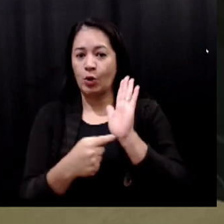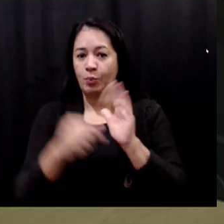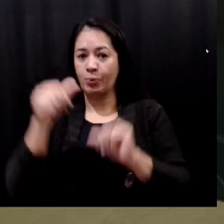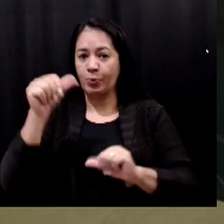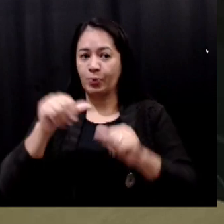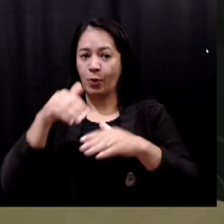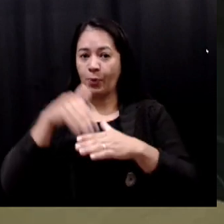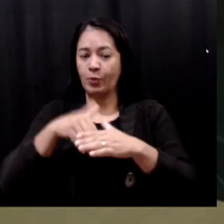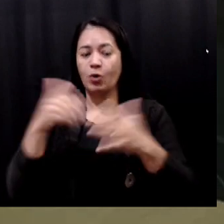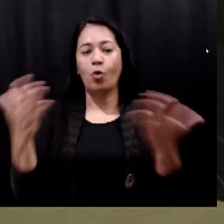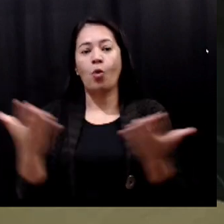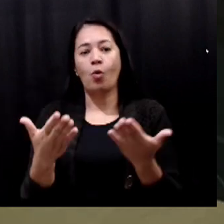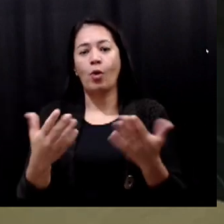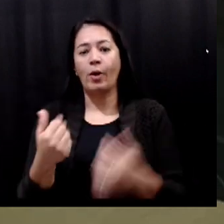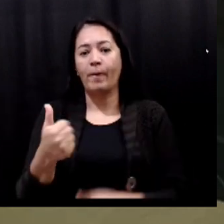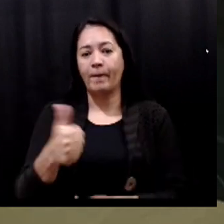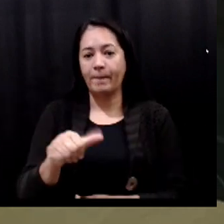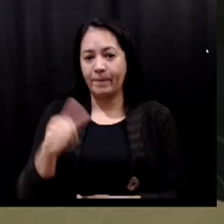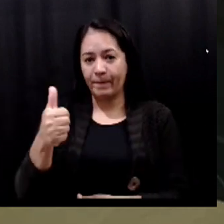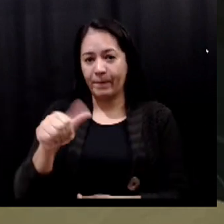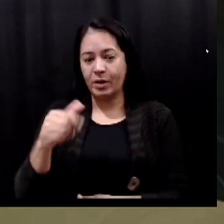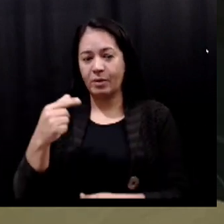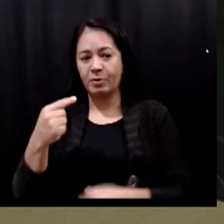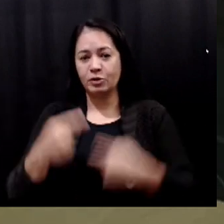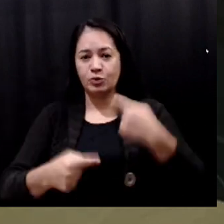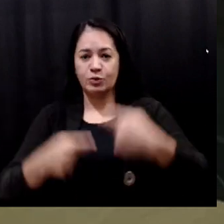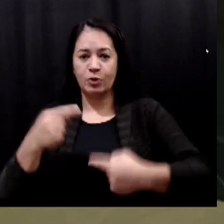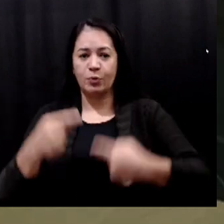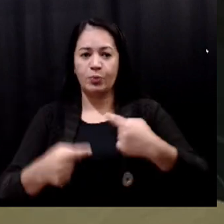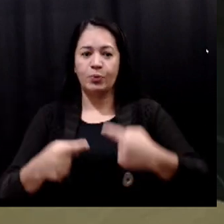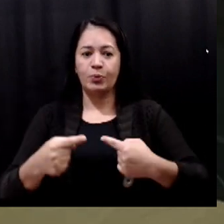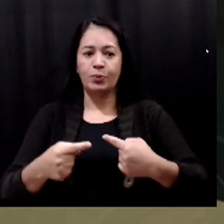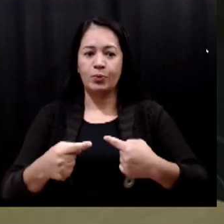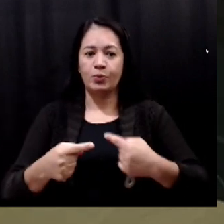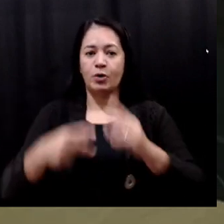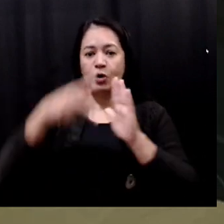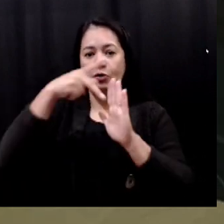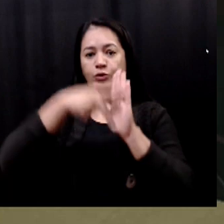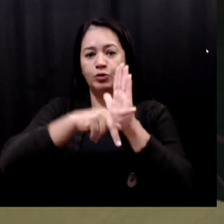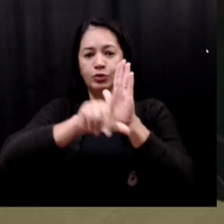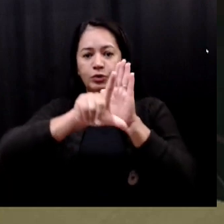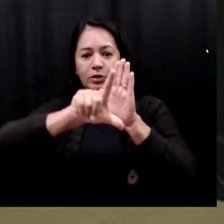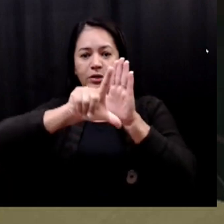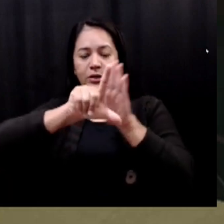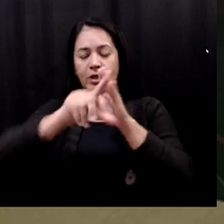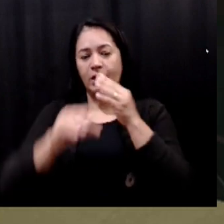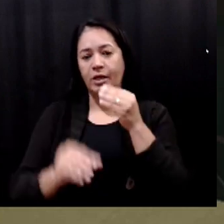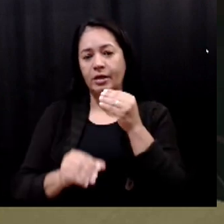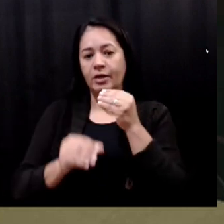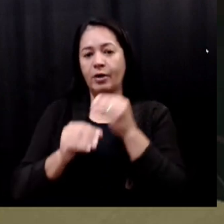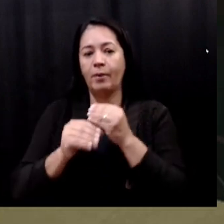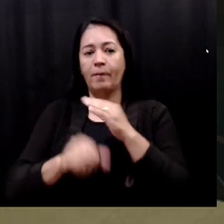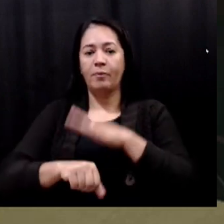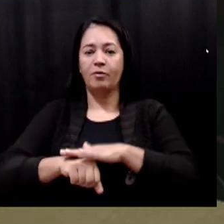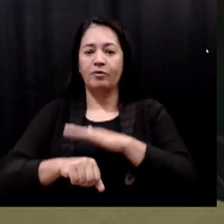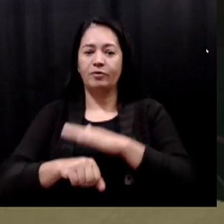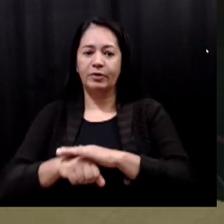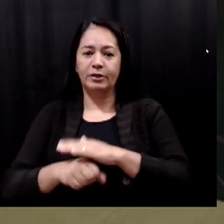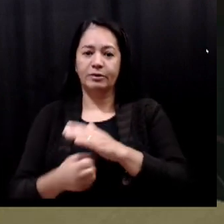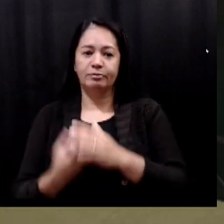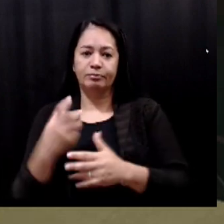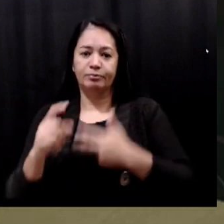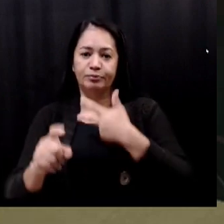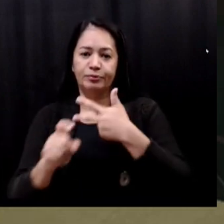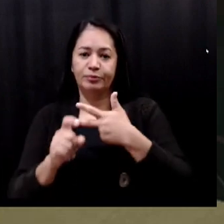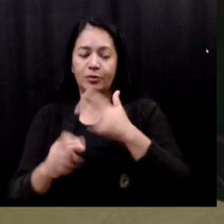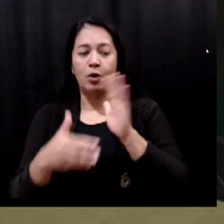está a primeira discussão, aliás, um projeto de lei complementar de autoria do Executivo. Esse projeto propõe a doação